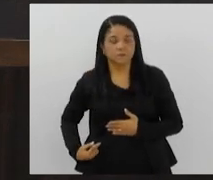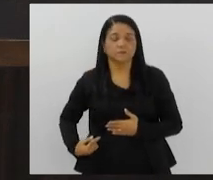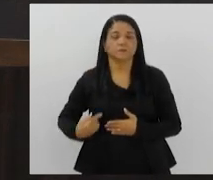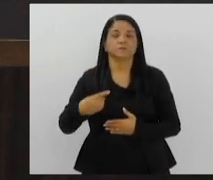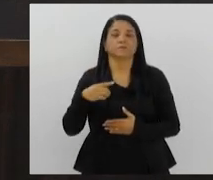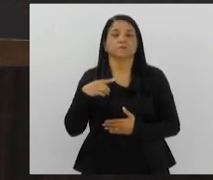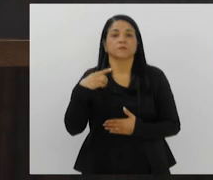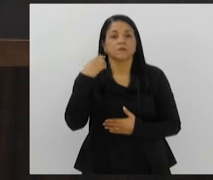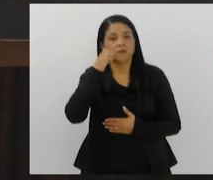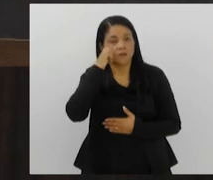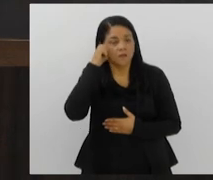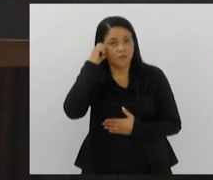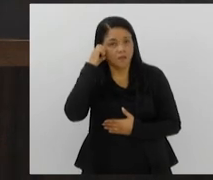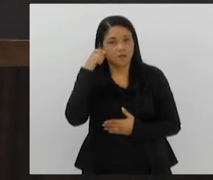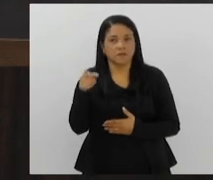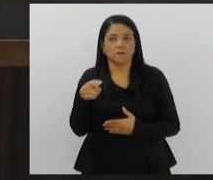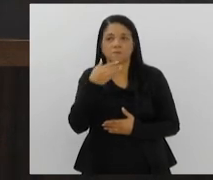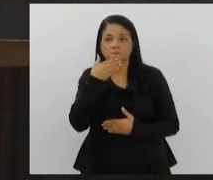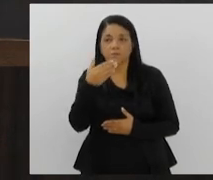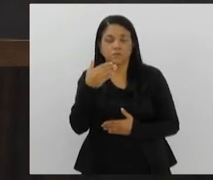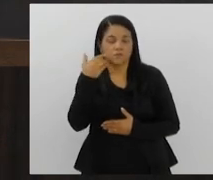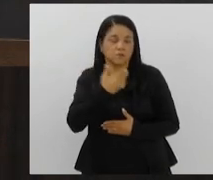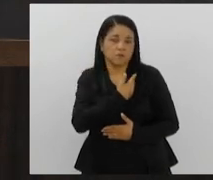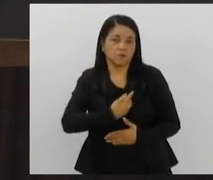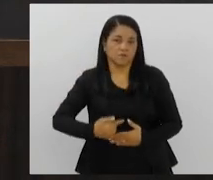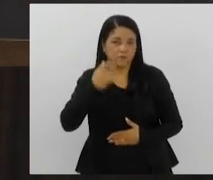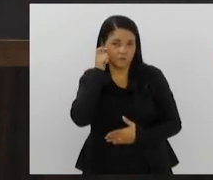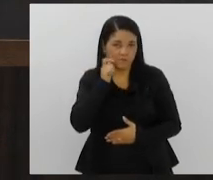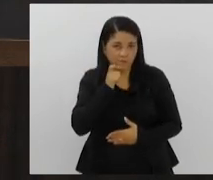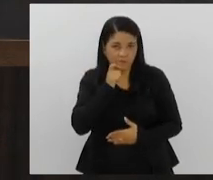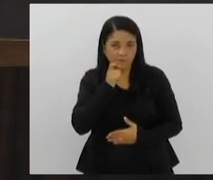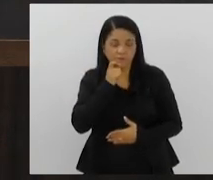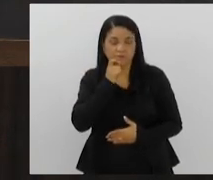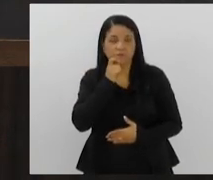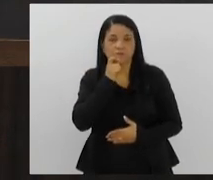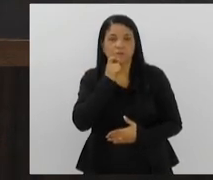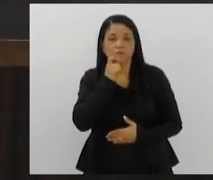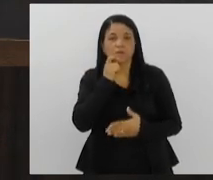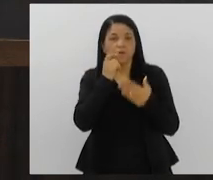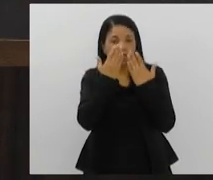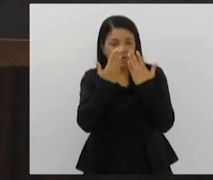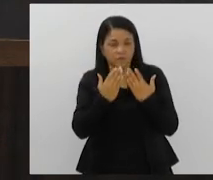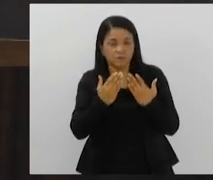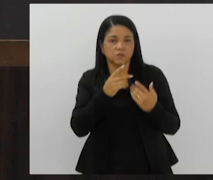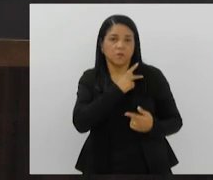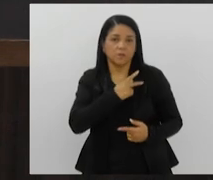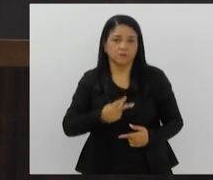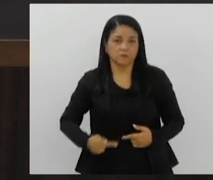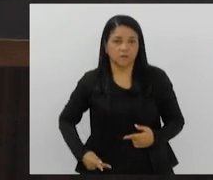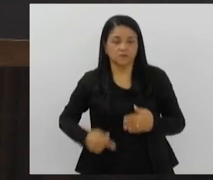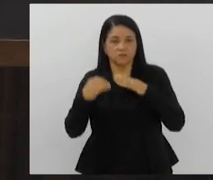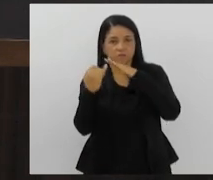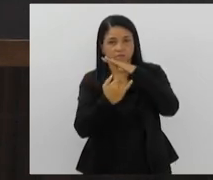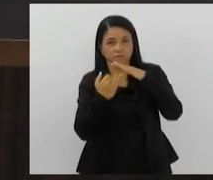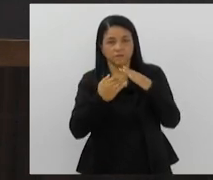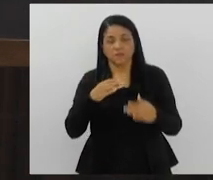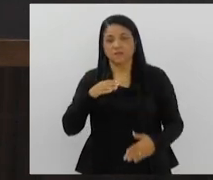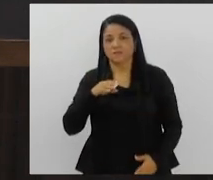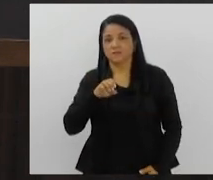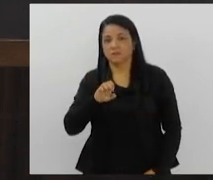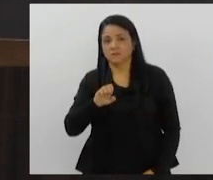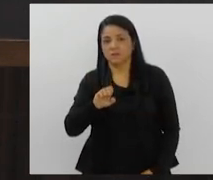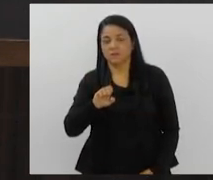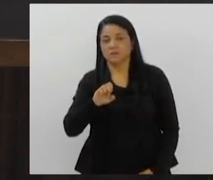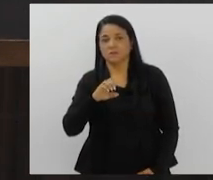que solicita, excelentíssimo senhor governador do Estado do Rio de Janeiro, Cláudio Castro, com vistas ao presidente da Fundação CCERG e